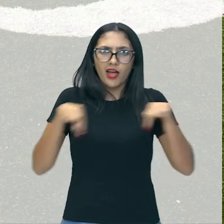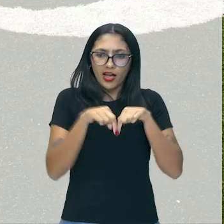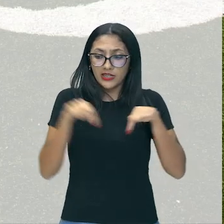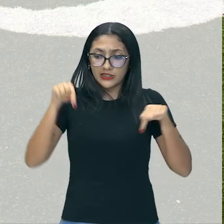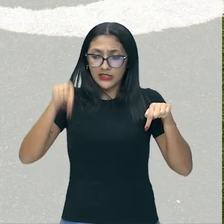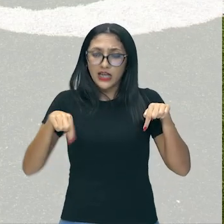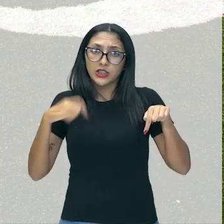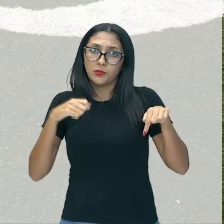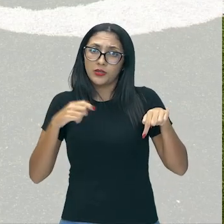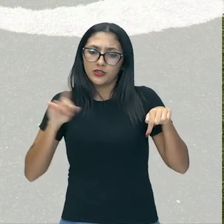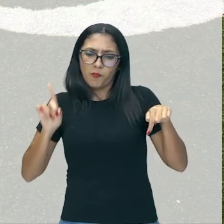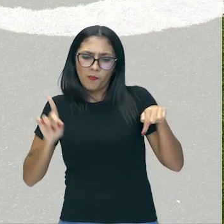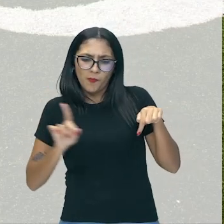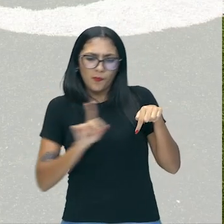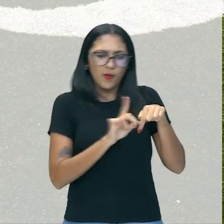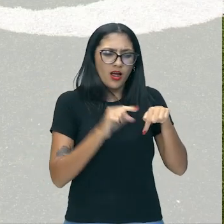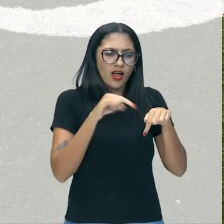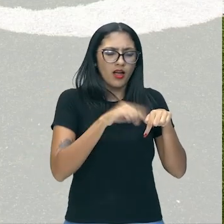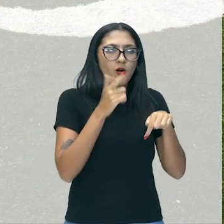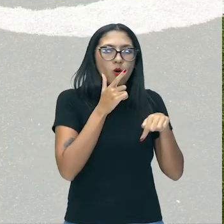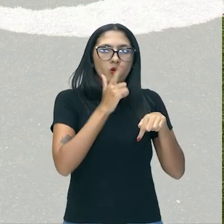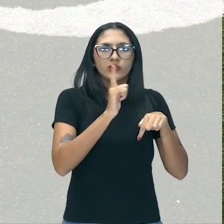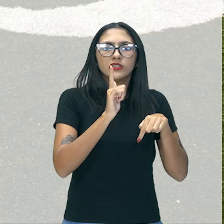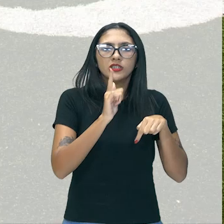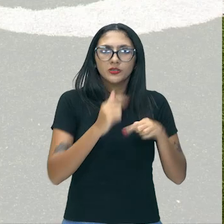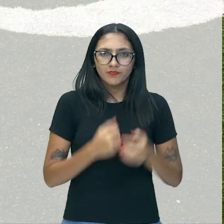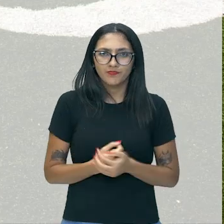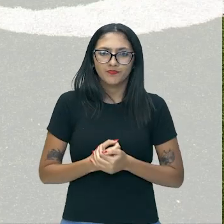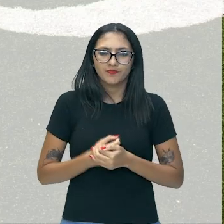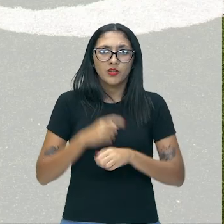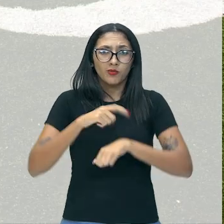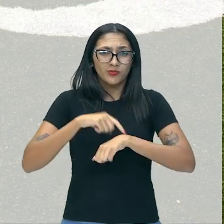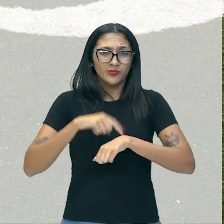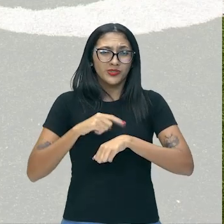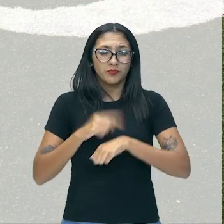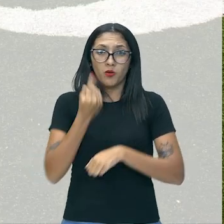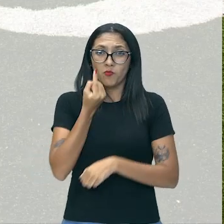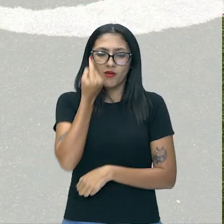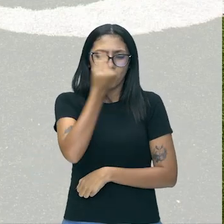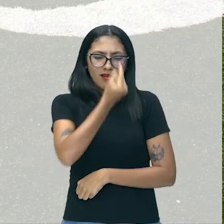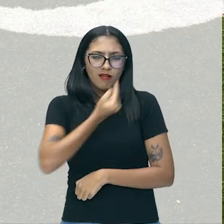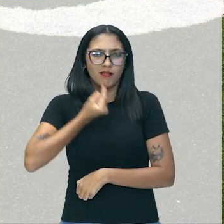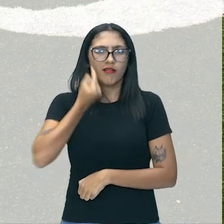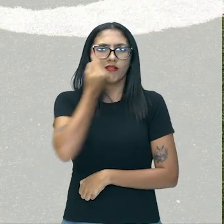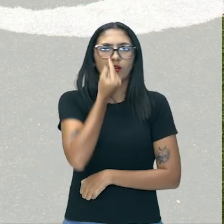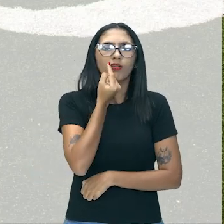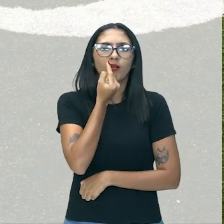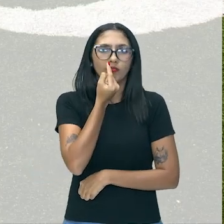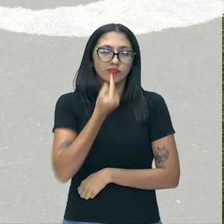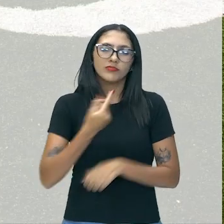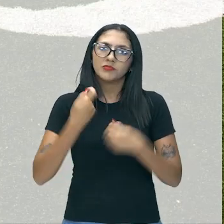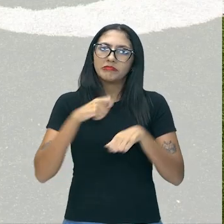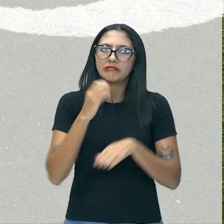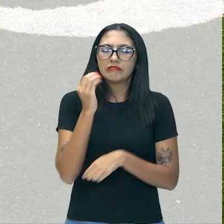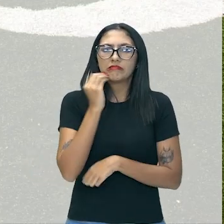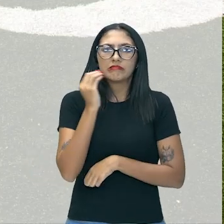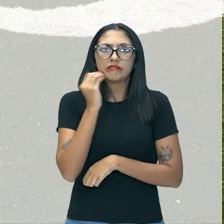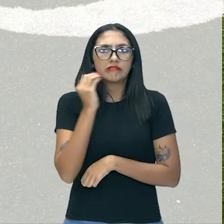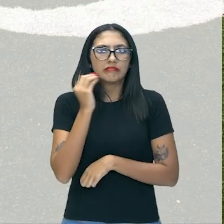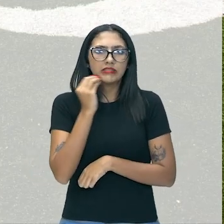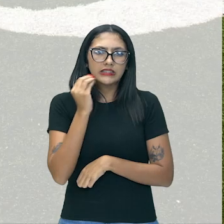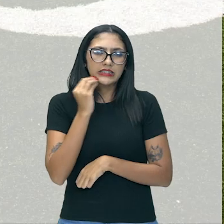durante 1 hora de tempo de jogo. Então, durante 1 hora, eles vão tentar fazer, né, fazer essas tentativas